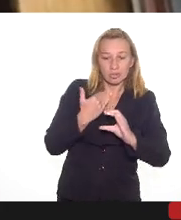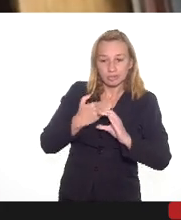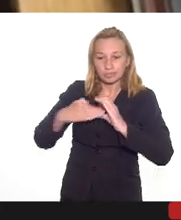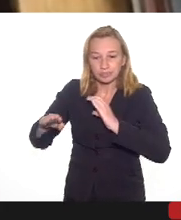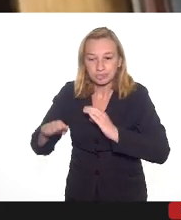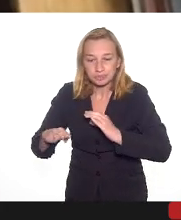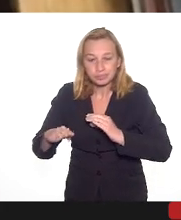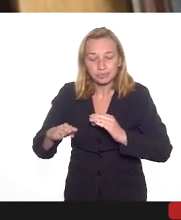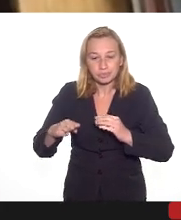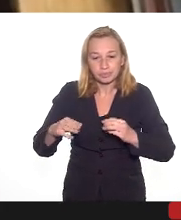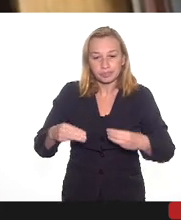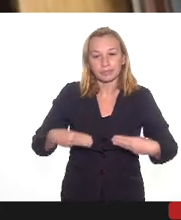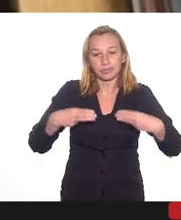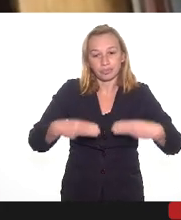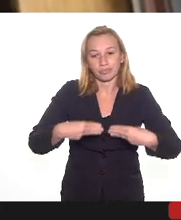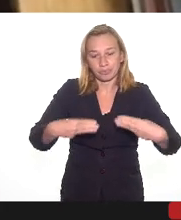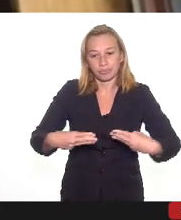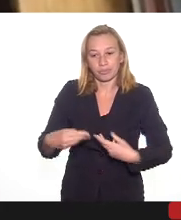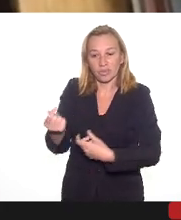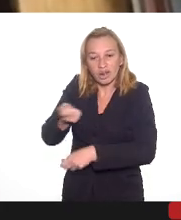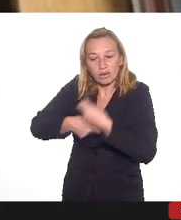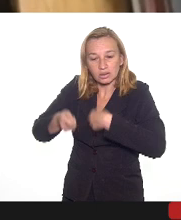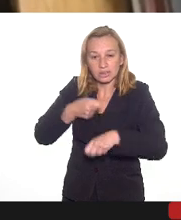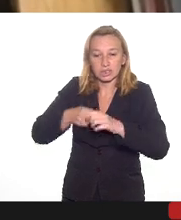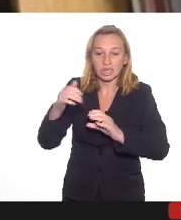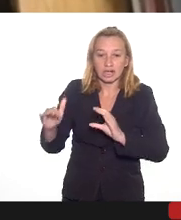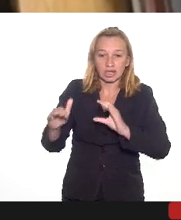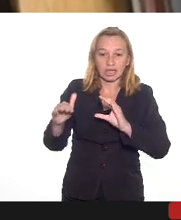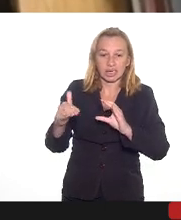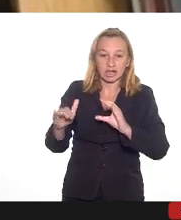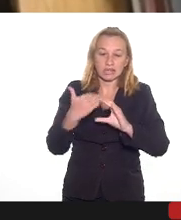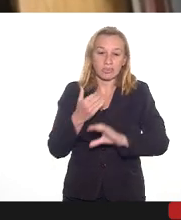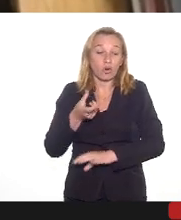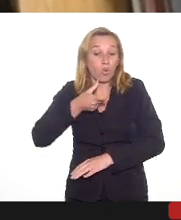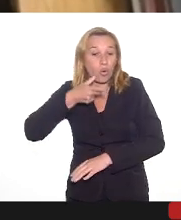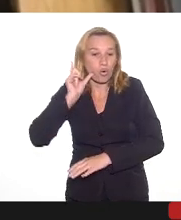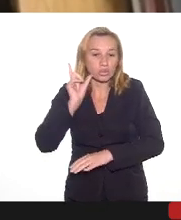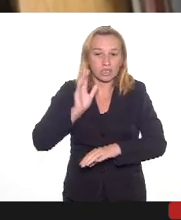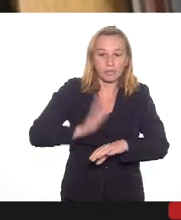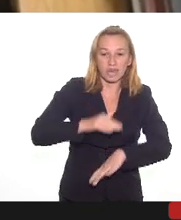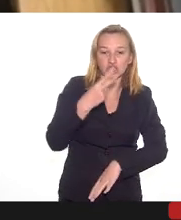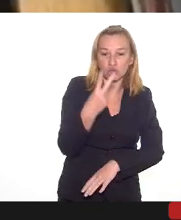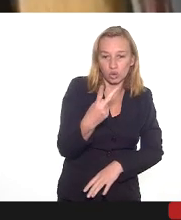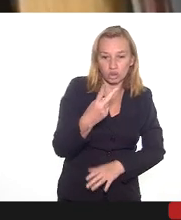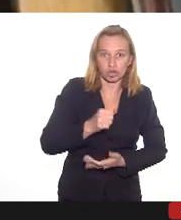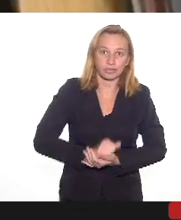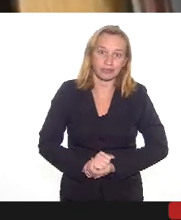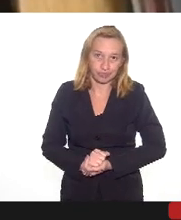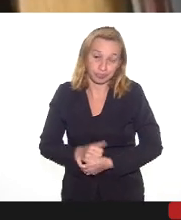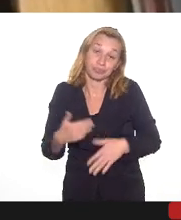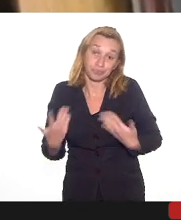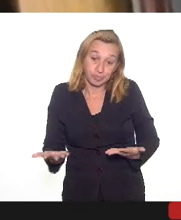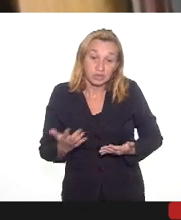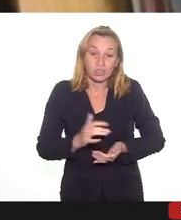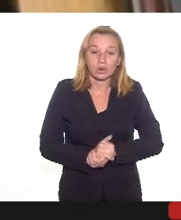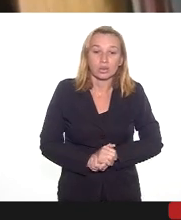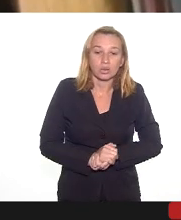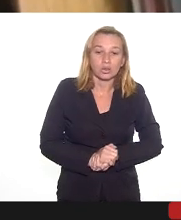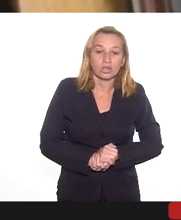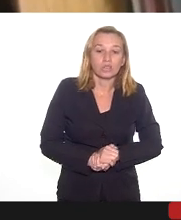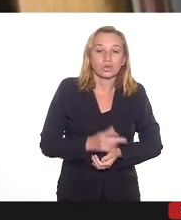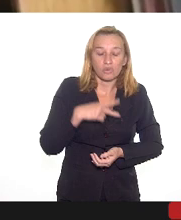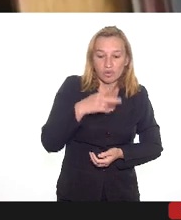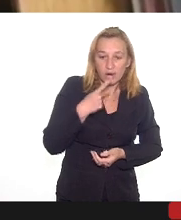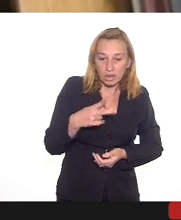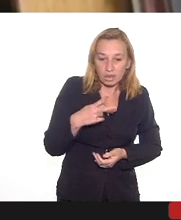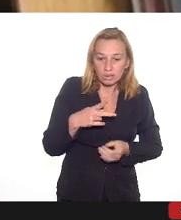Ministério da Economia, e a gente recebeu ontem mais 2, né? Então, enfim, eu tô dizendo isso só